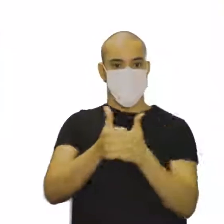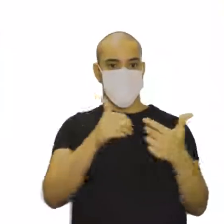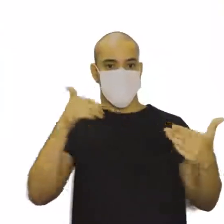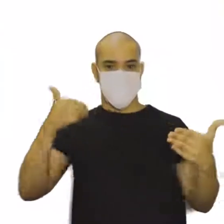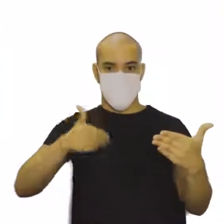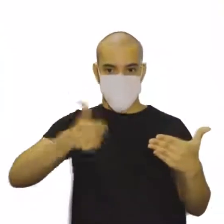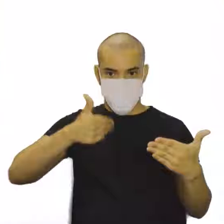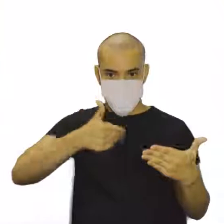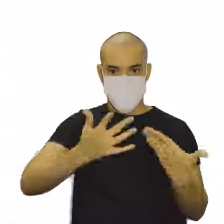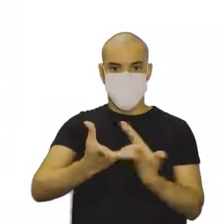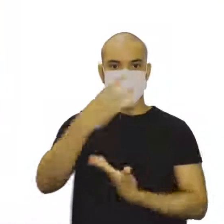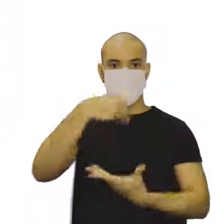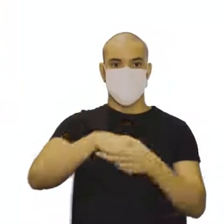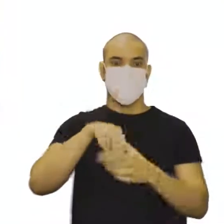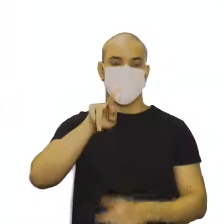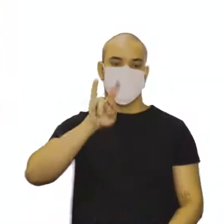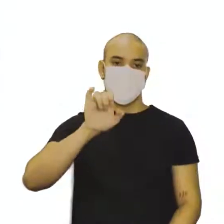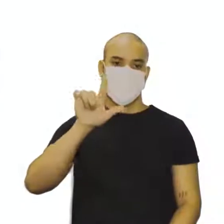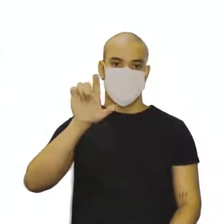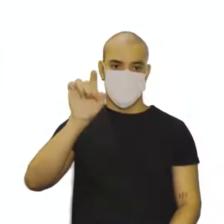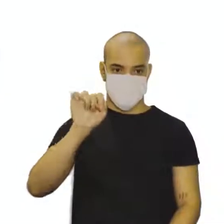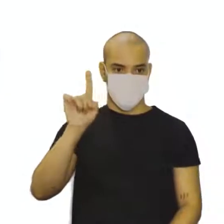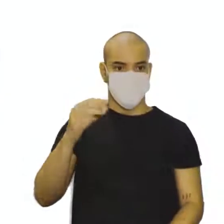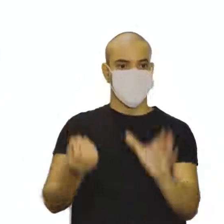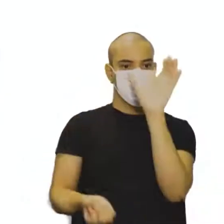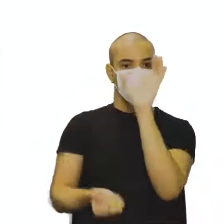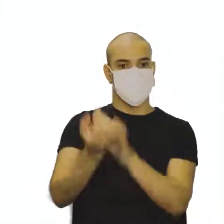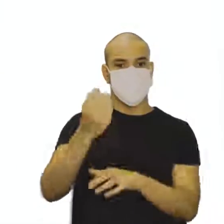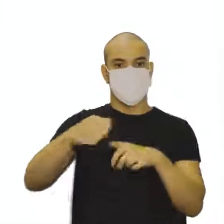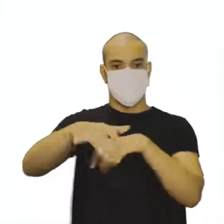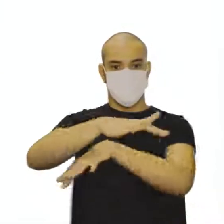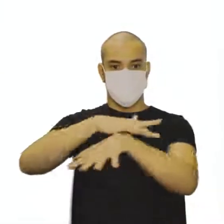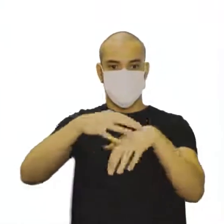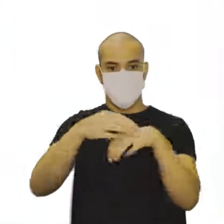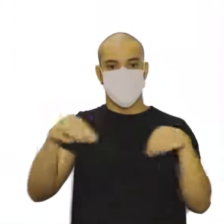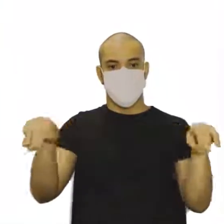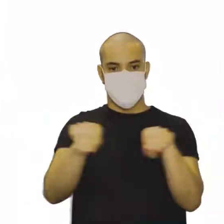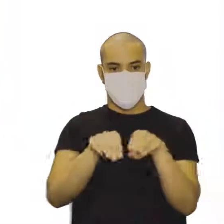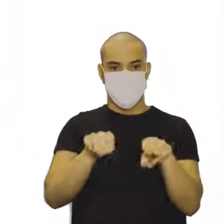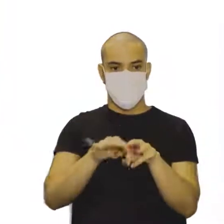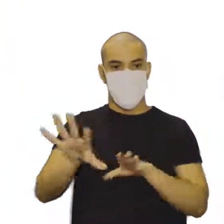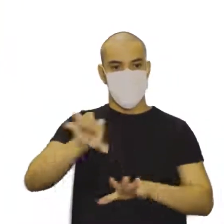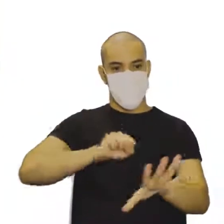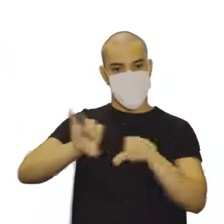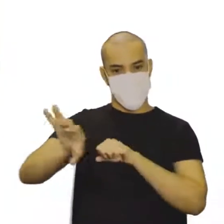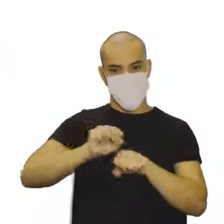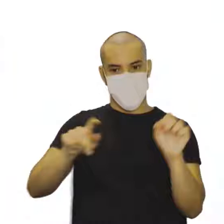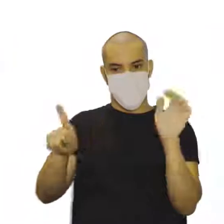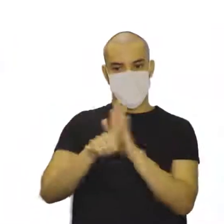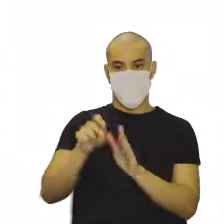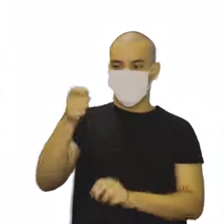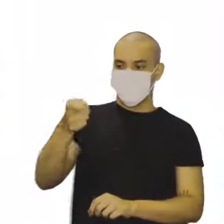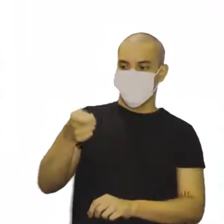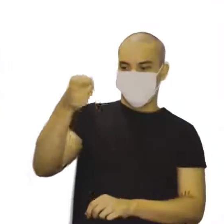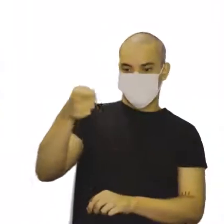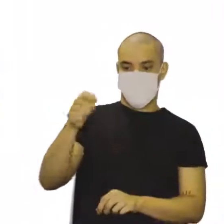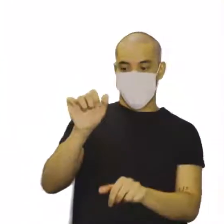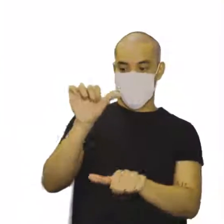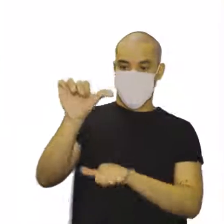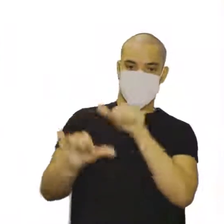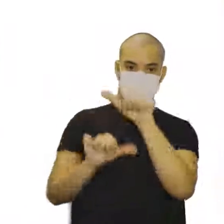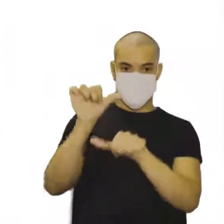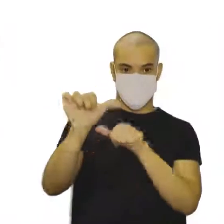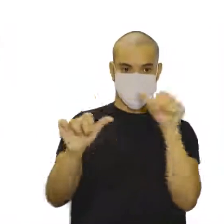espiras da bobina do relé, criando assim um campo magnético que, por sua vez, atrai a alavanca responsável pela